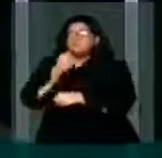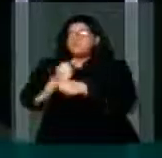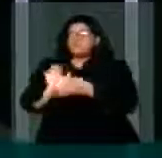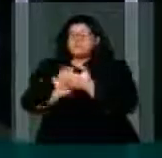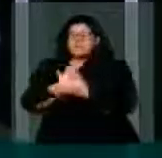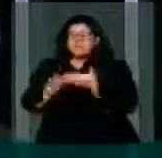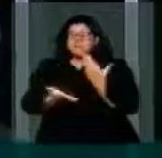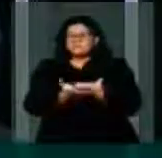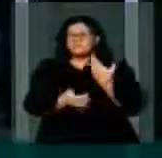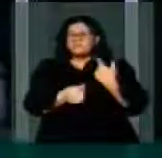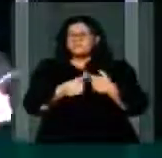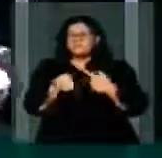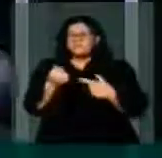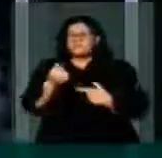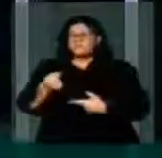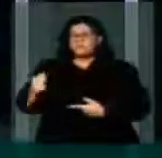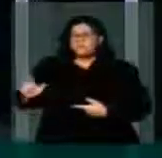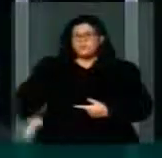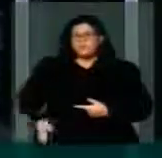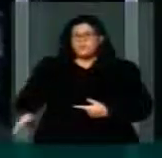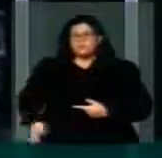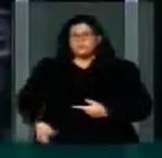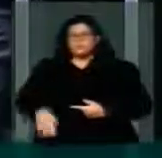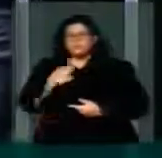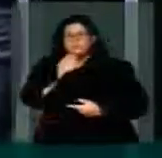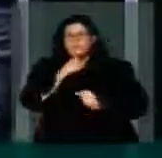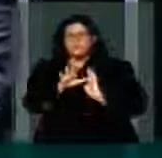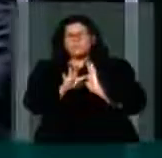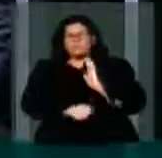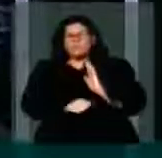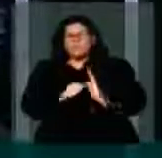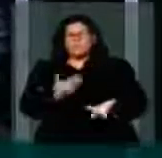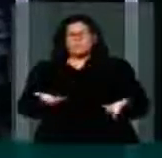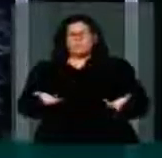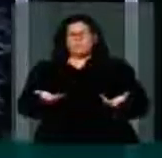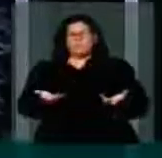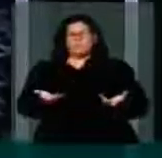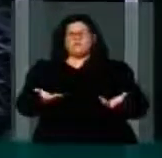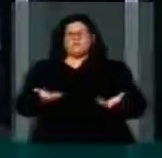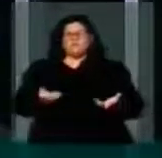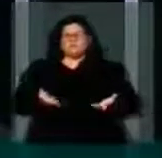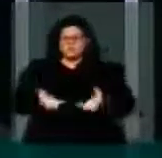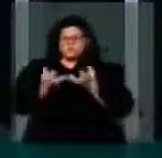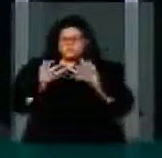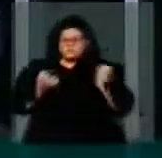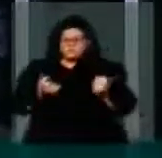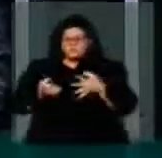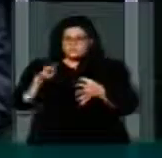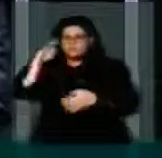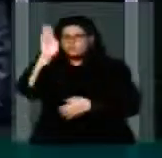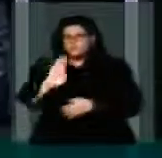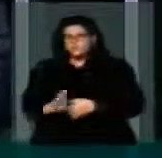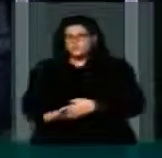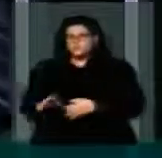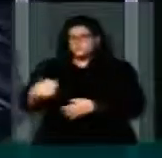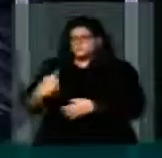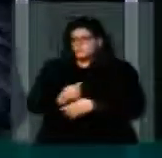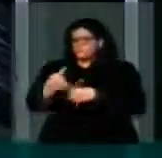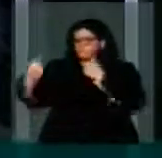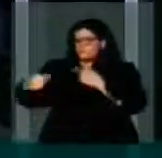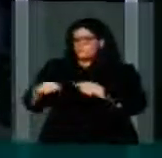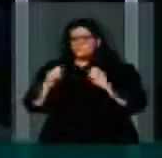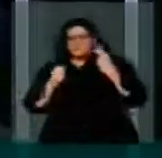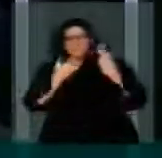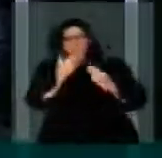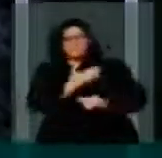de um povo que hoje quer um Brasil renovado, um Brasil novo. A questão aqui, senhor presidente, não é ser contra esse ou aquele, é ser